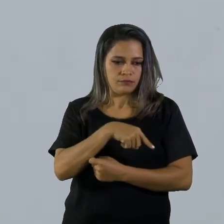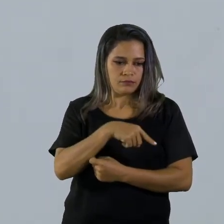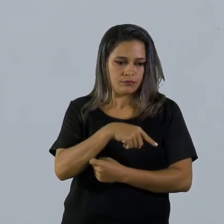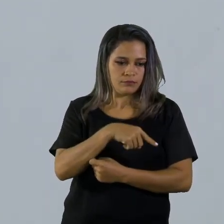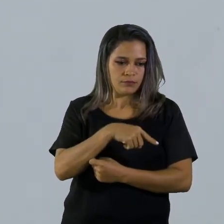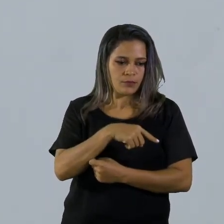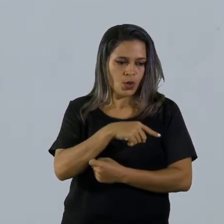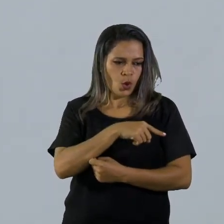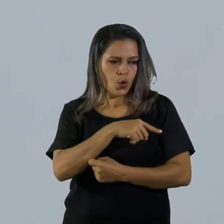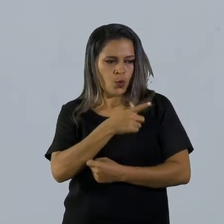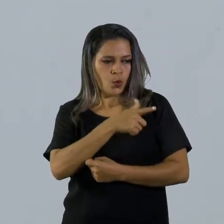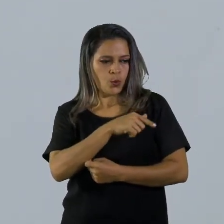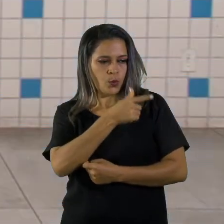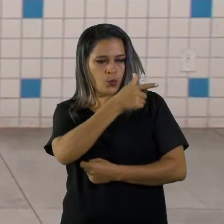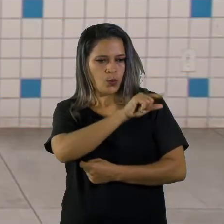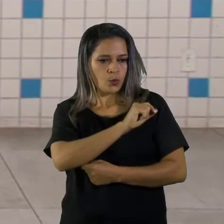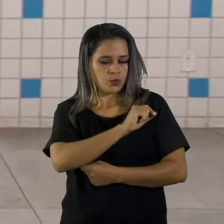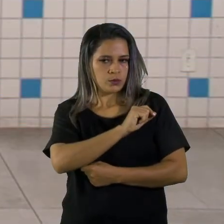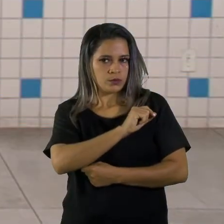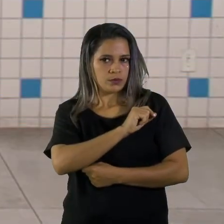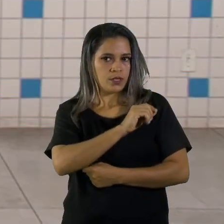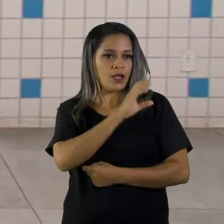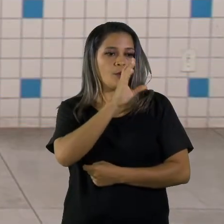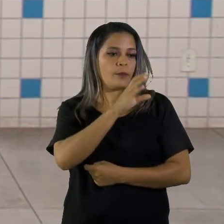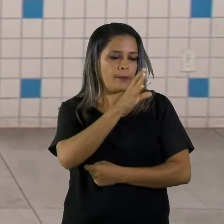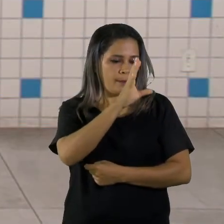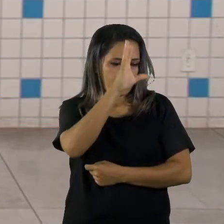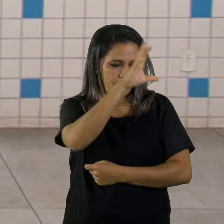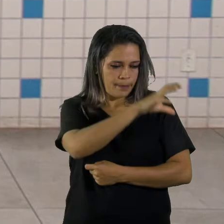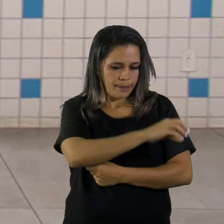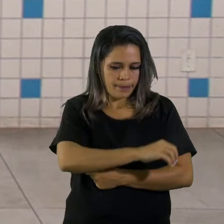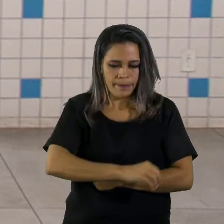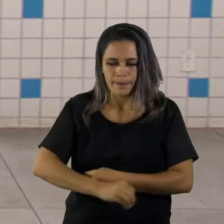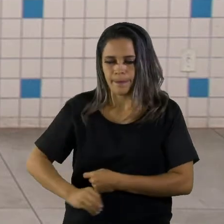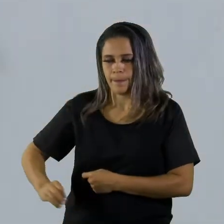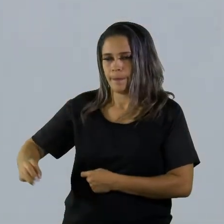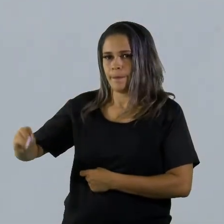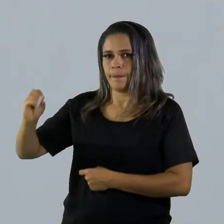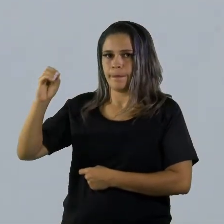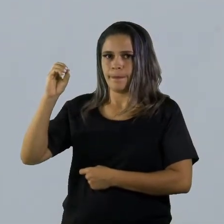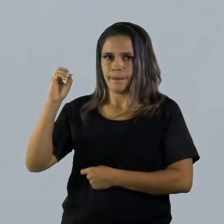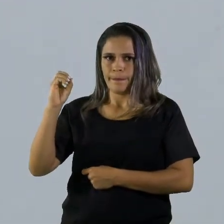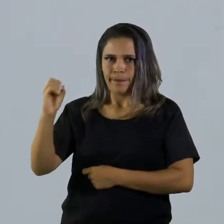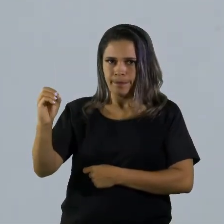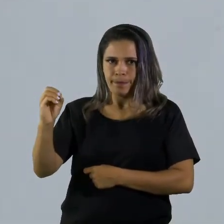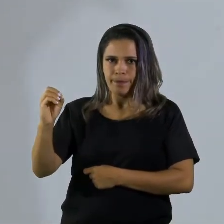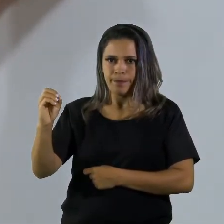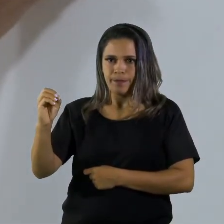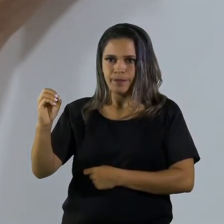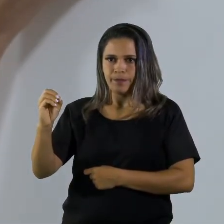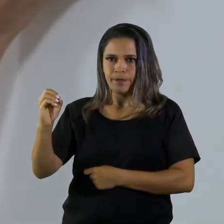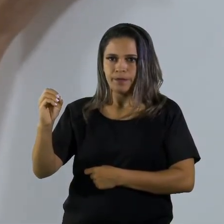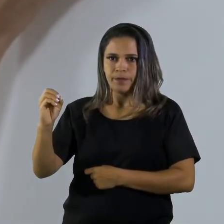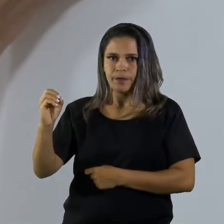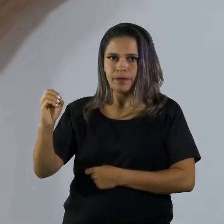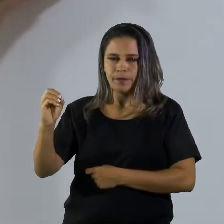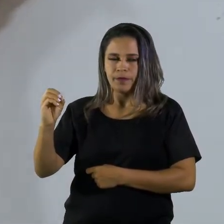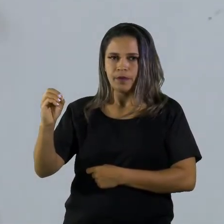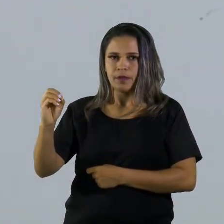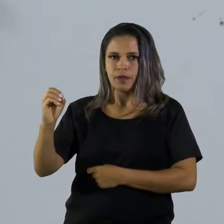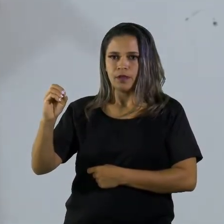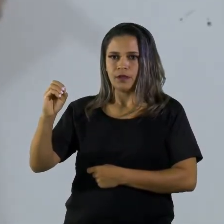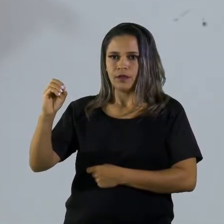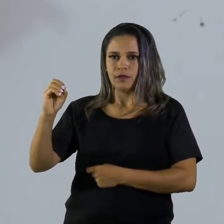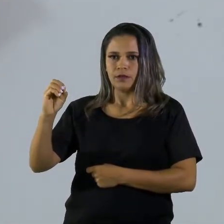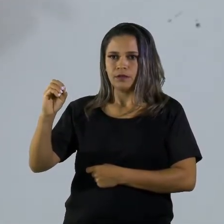1, opa, não tem outro. Se eu não tenho outro, eu acrescento na frente. Então, se eu vou acrescentar na frente,